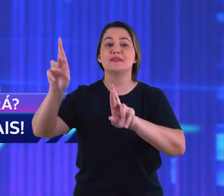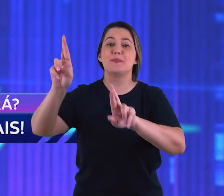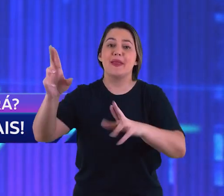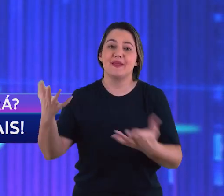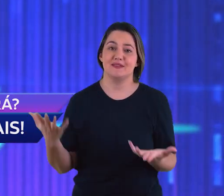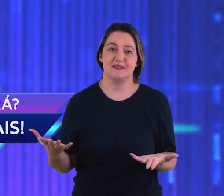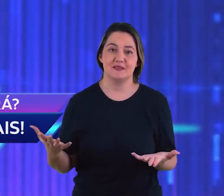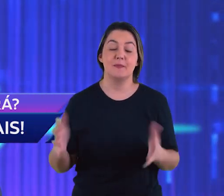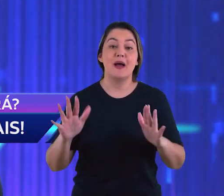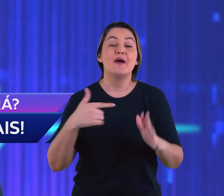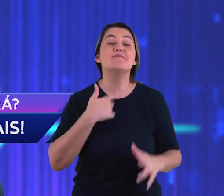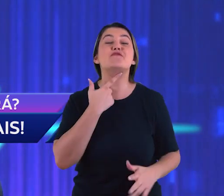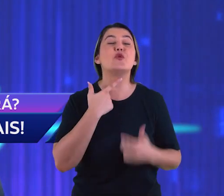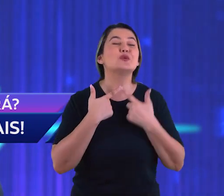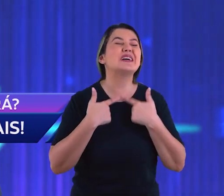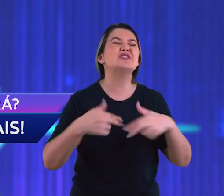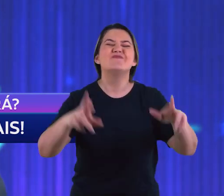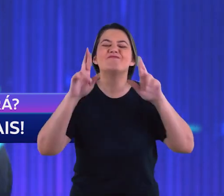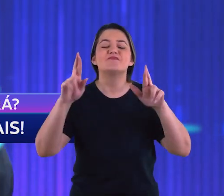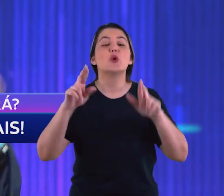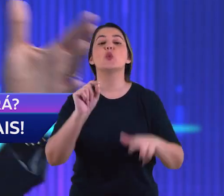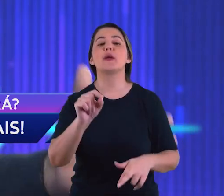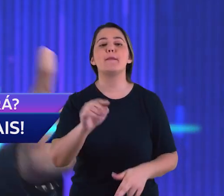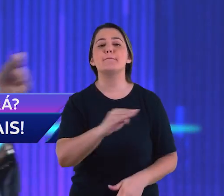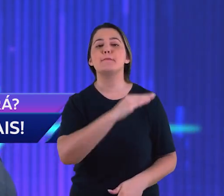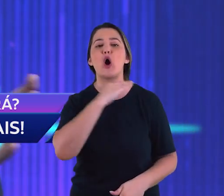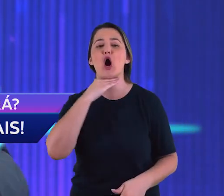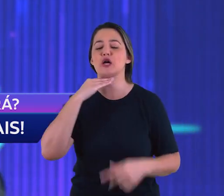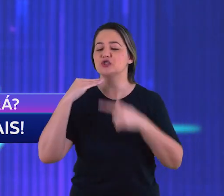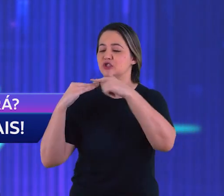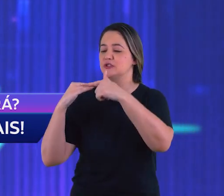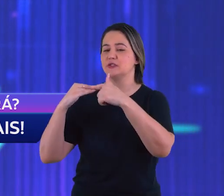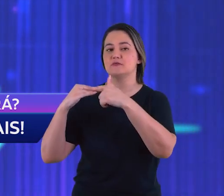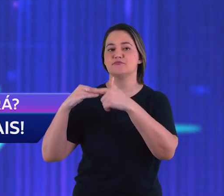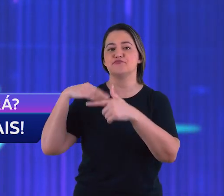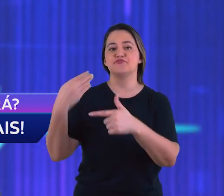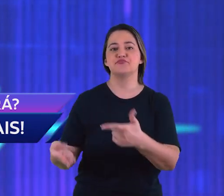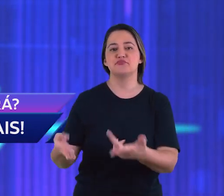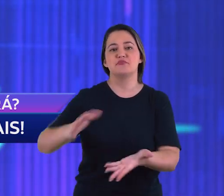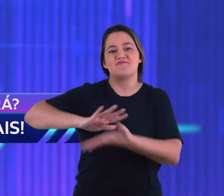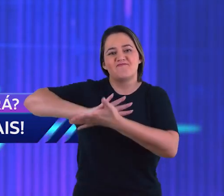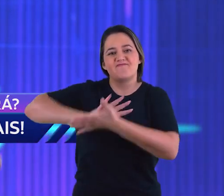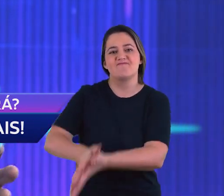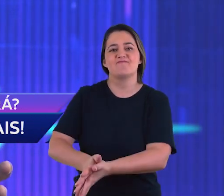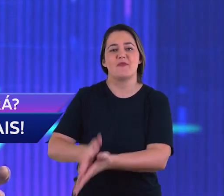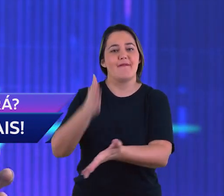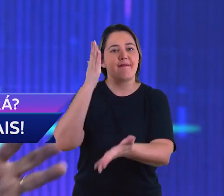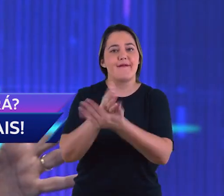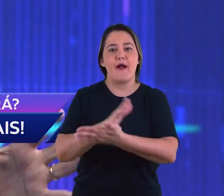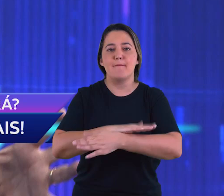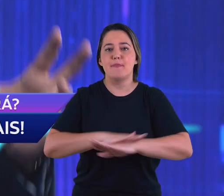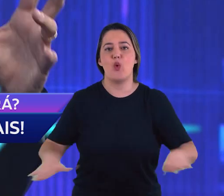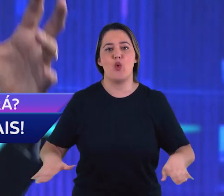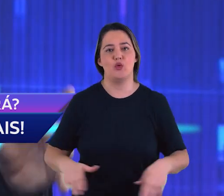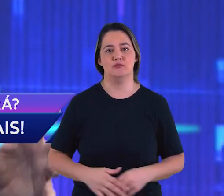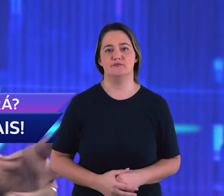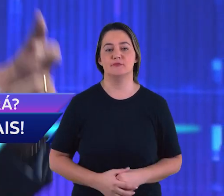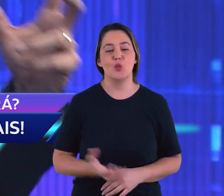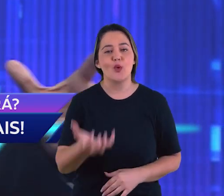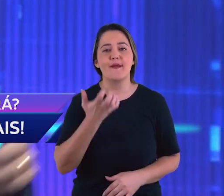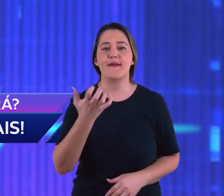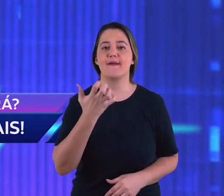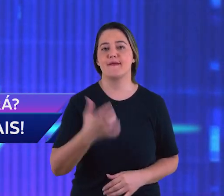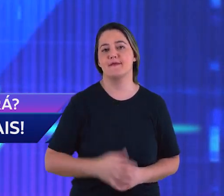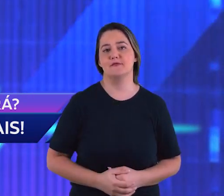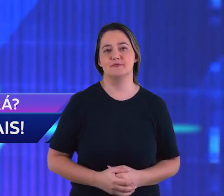quero. Porque o que eu mais almejo é o dia que a morte não vai mais existir. O que eu mais almejo é o dia que nós não teremos mais